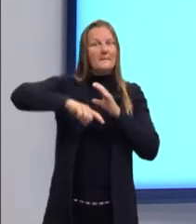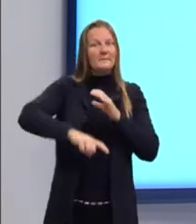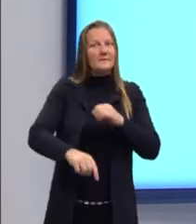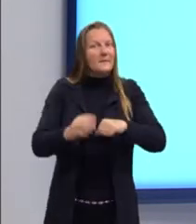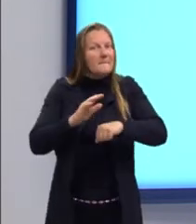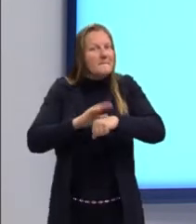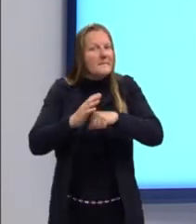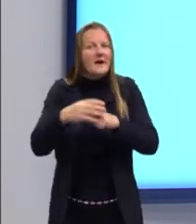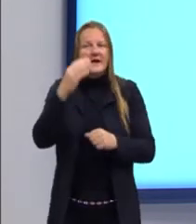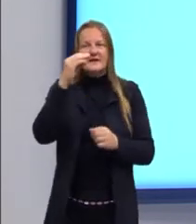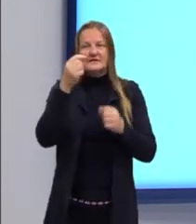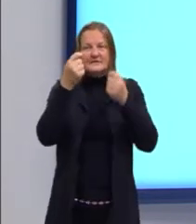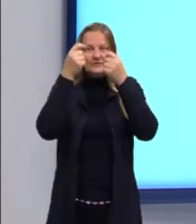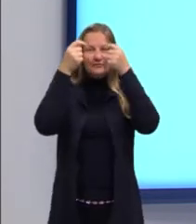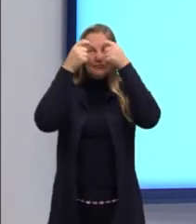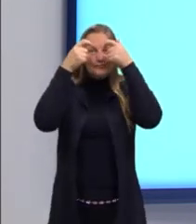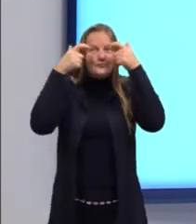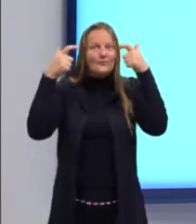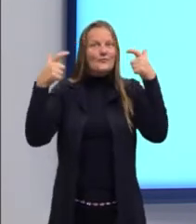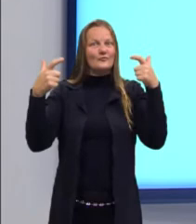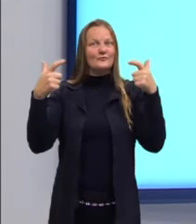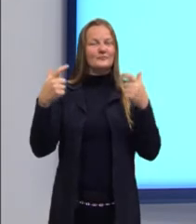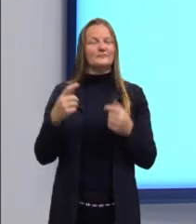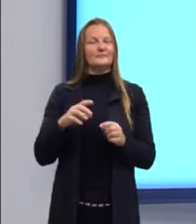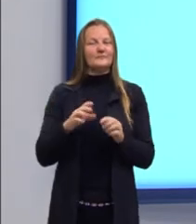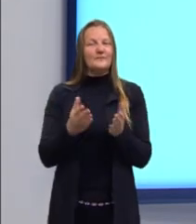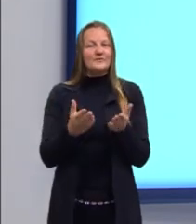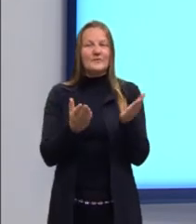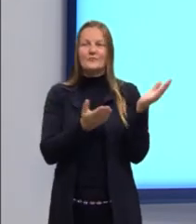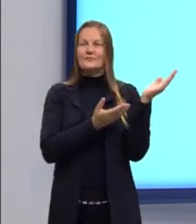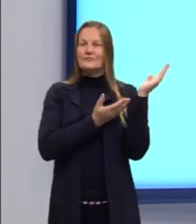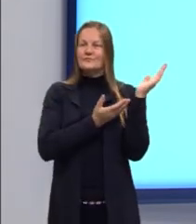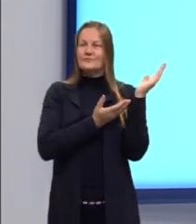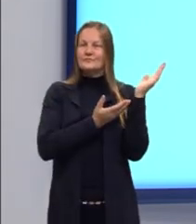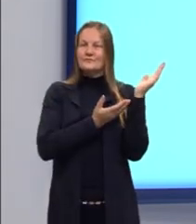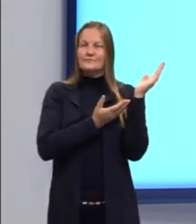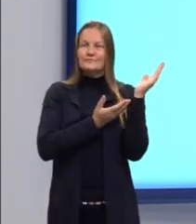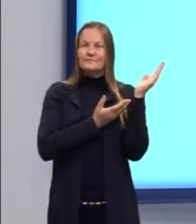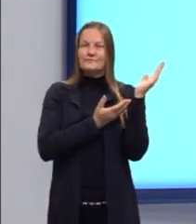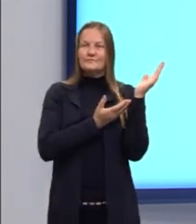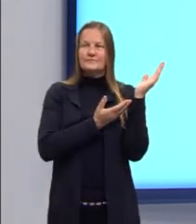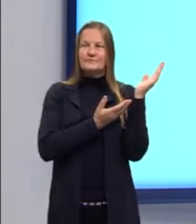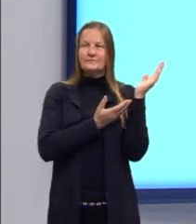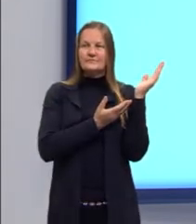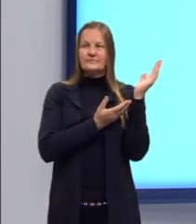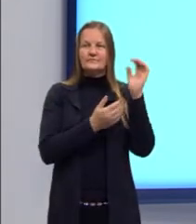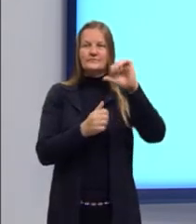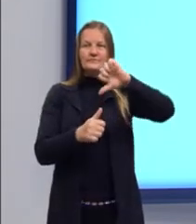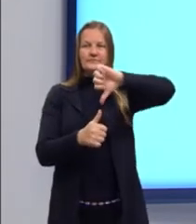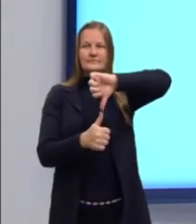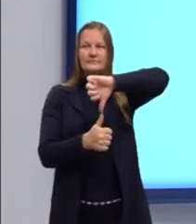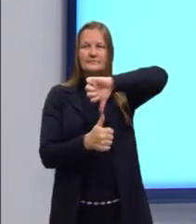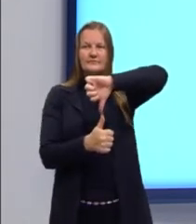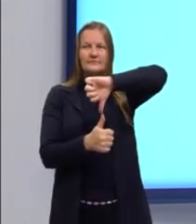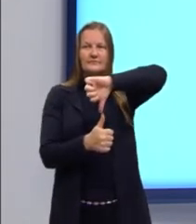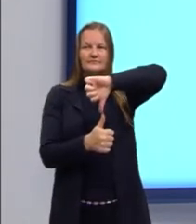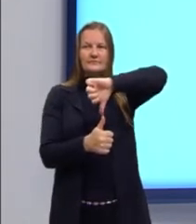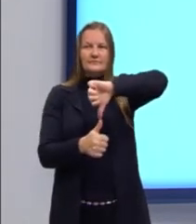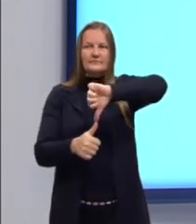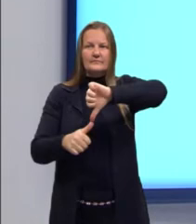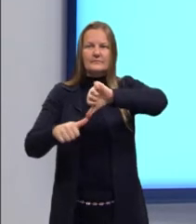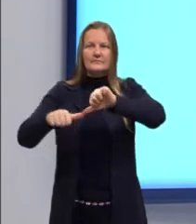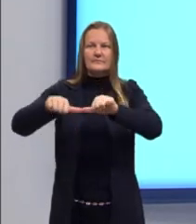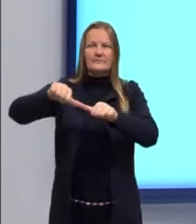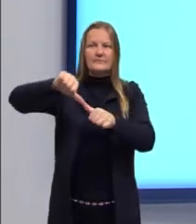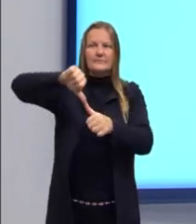mais os nossos conhecimentos então aqui nessa imagem nós temos o nosso círculo trigonométrico Lembrando que ele